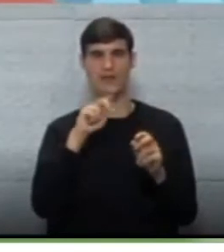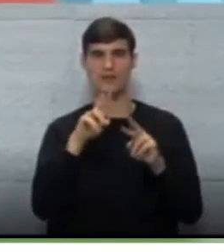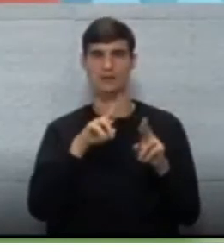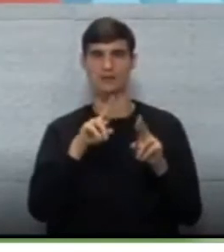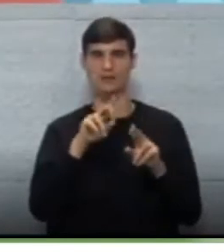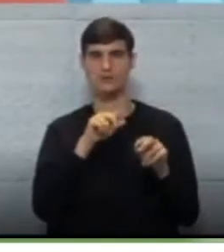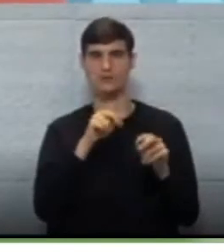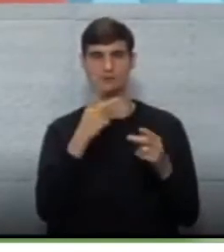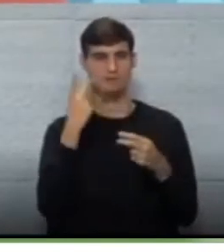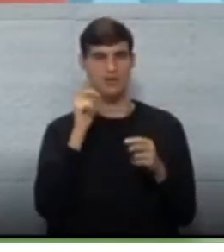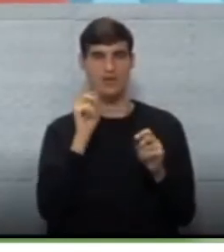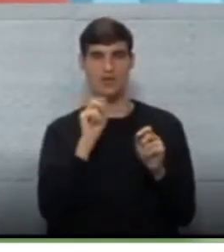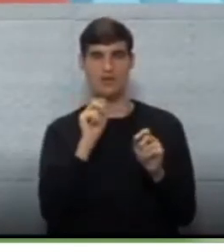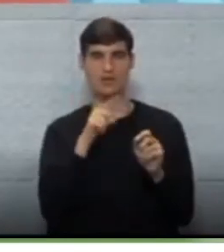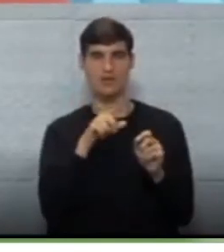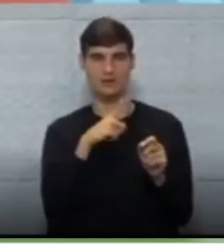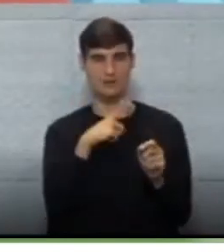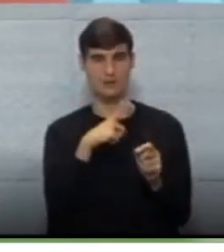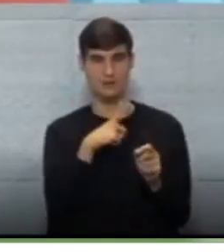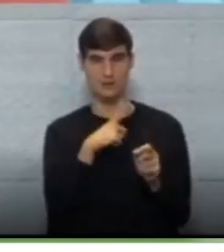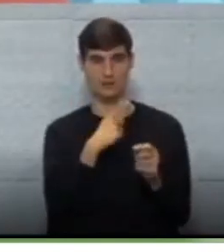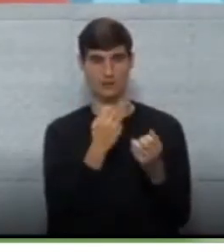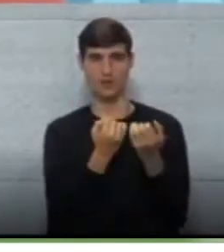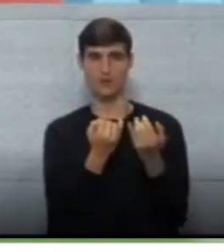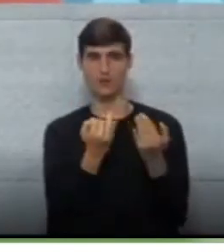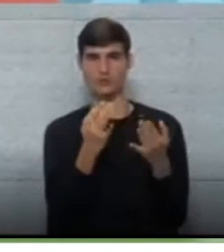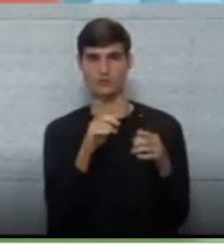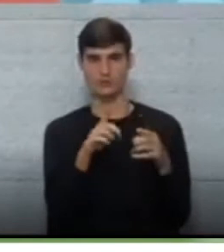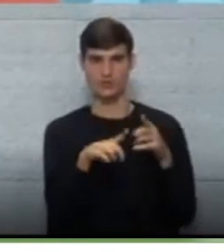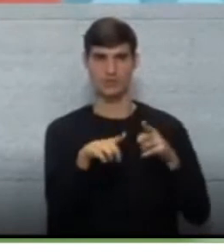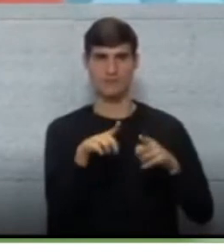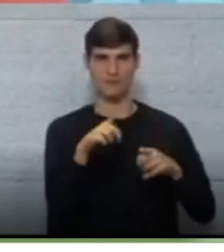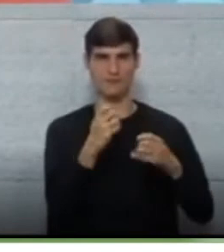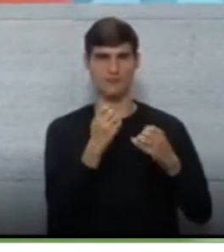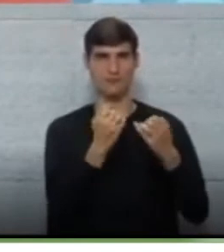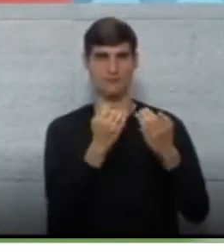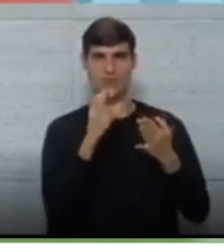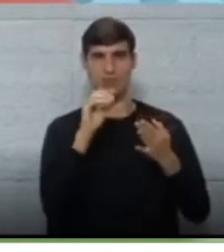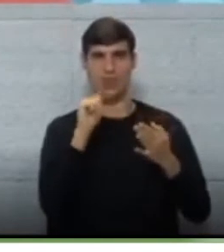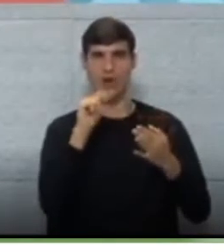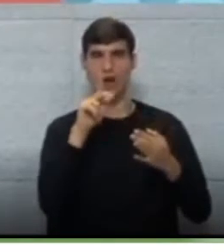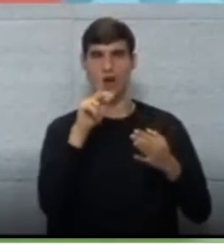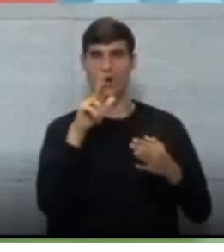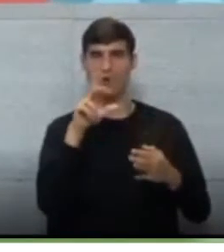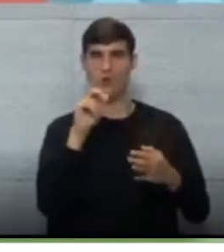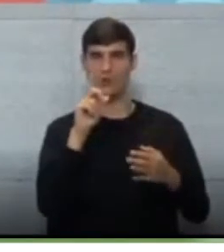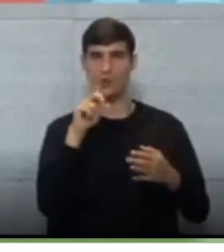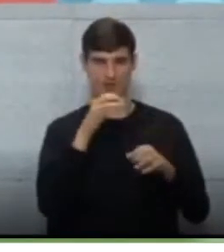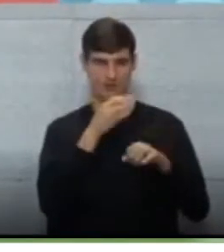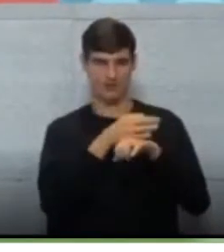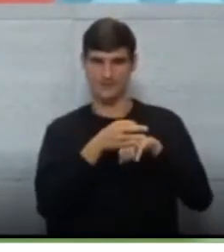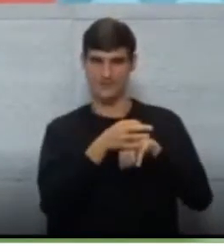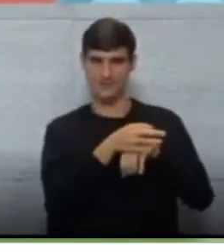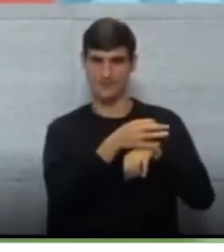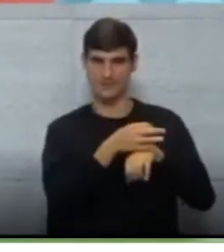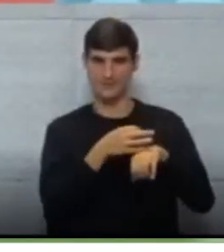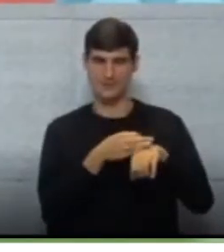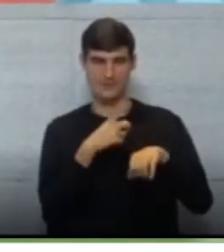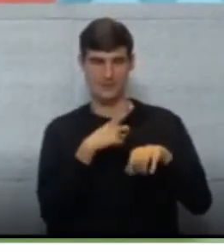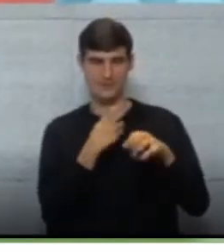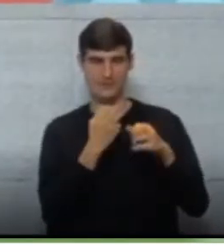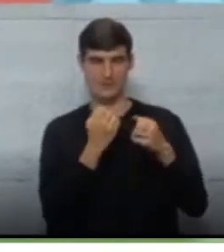roteiro de vocês, mas ele tem, dependendo da quantidade de coagulação que apareceu na placa ou no tubo,